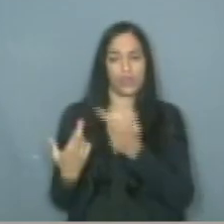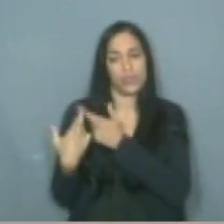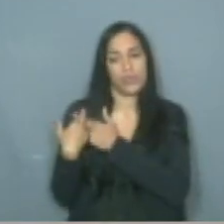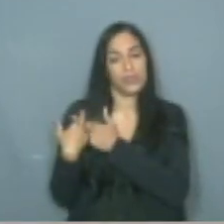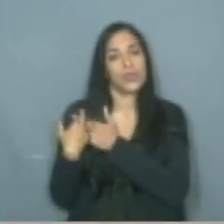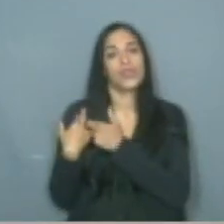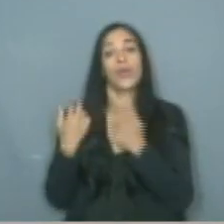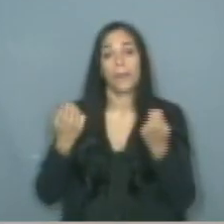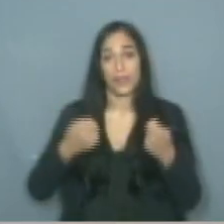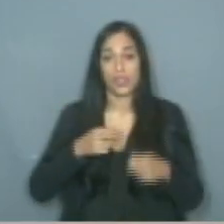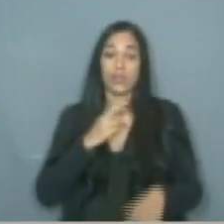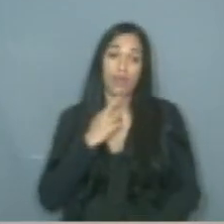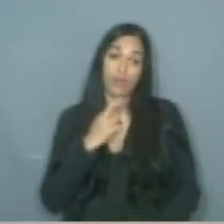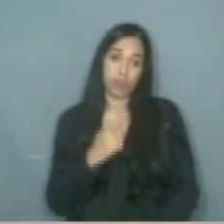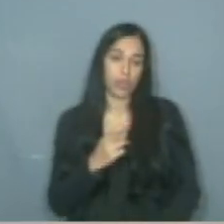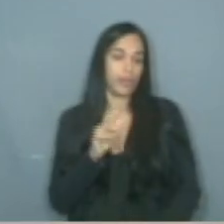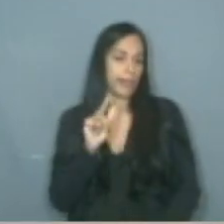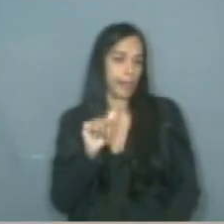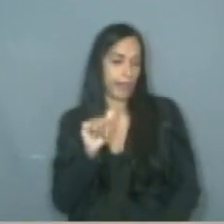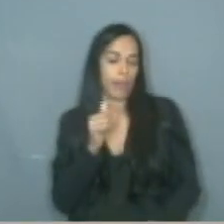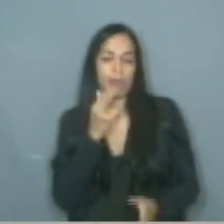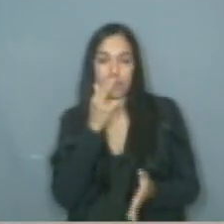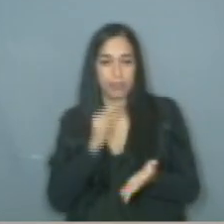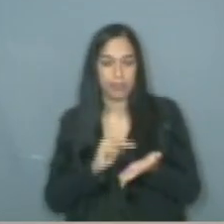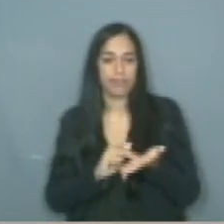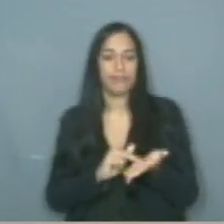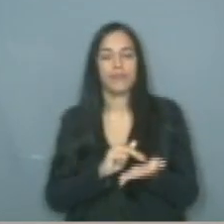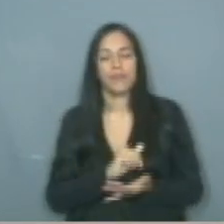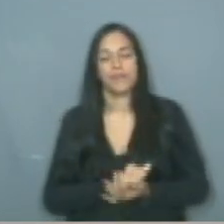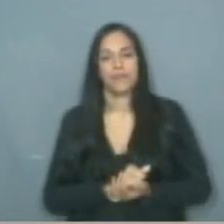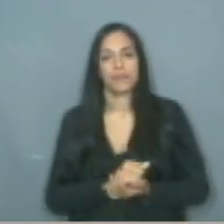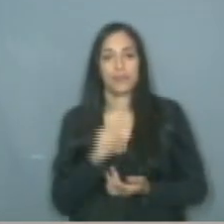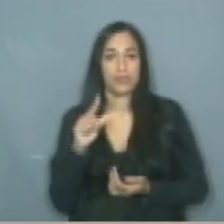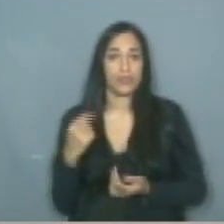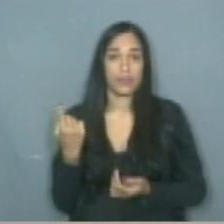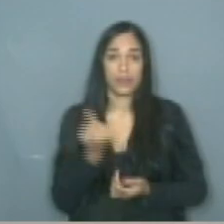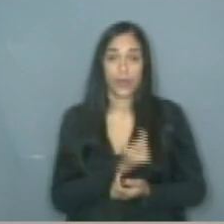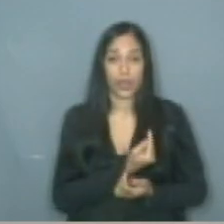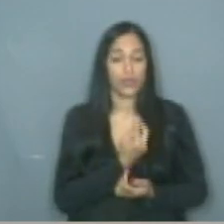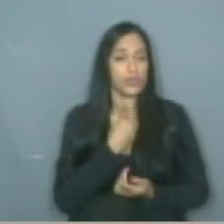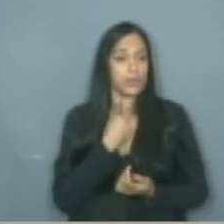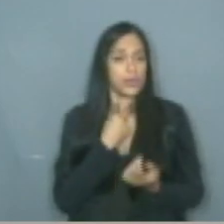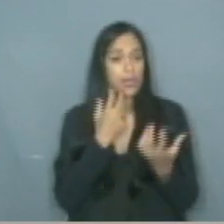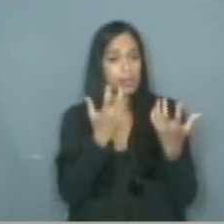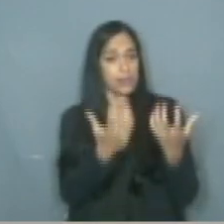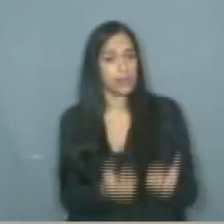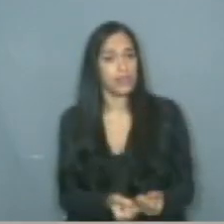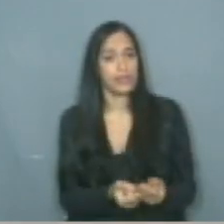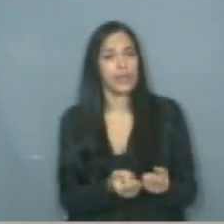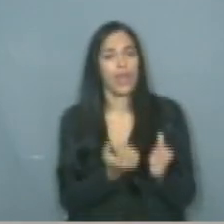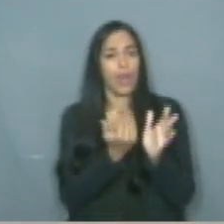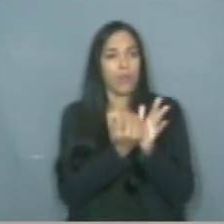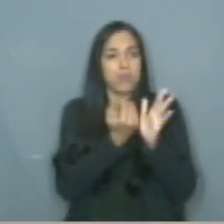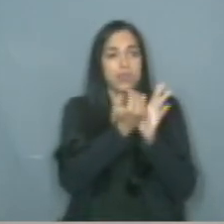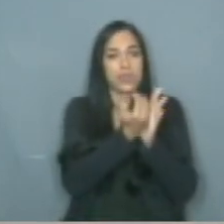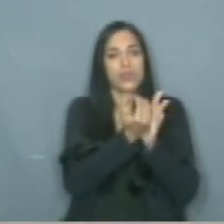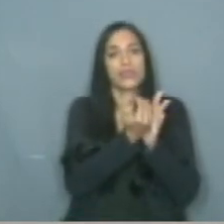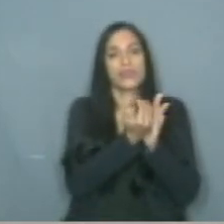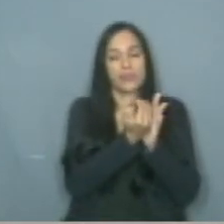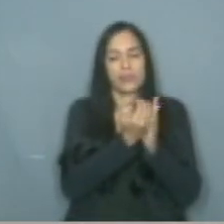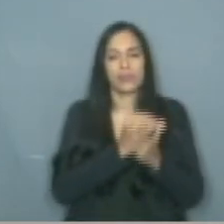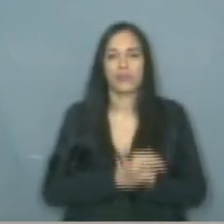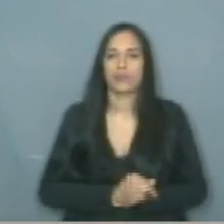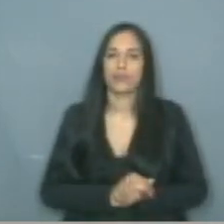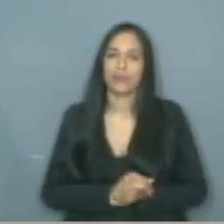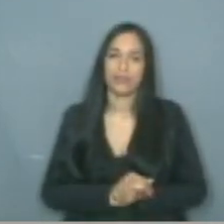precisa responder pela infração cometida, mas nós não podemos aceitar os abusos que são realizados.